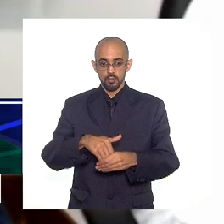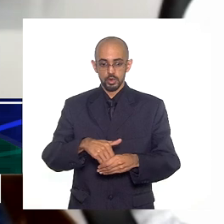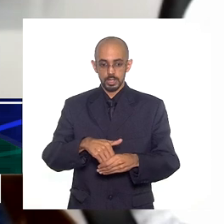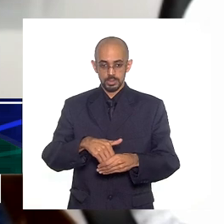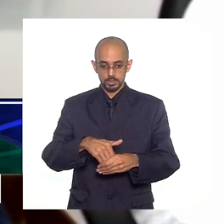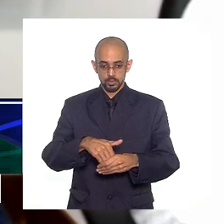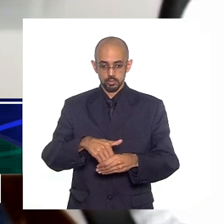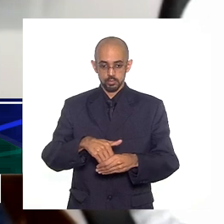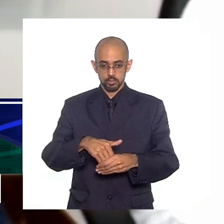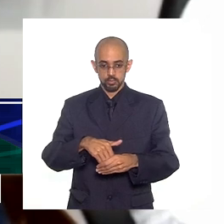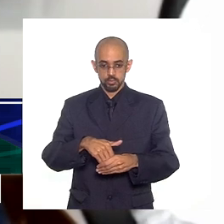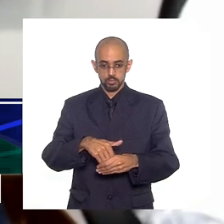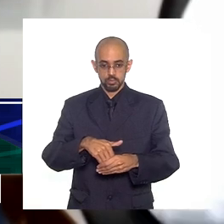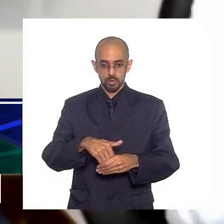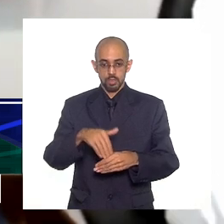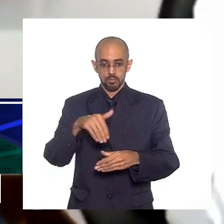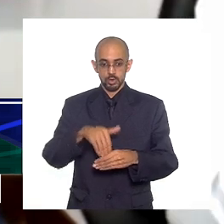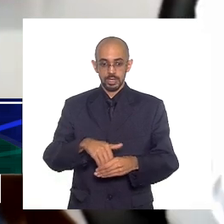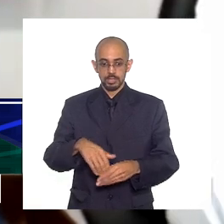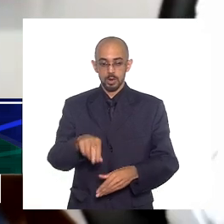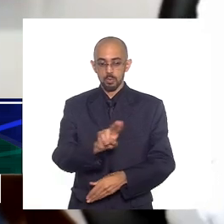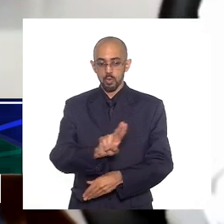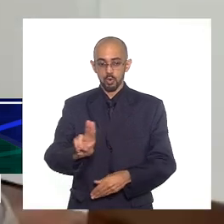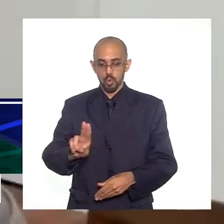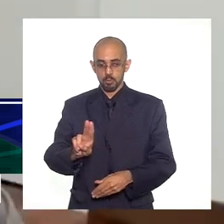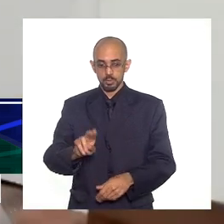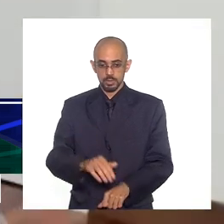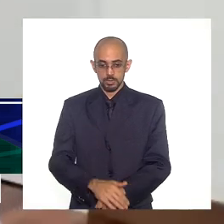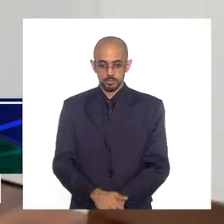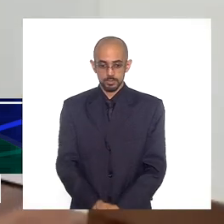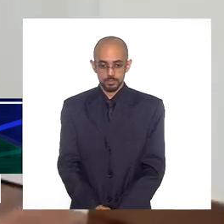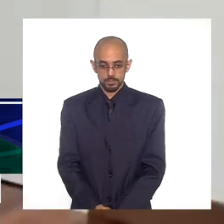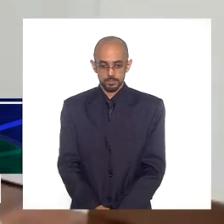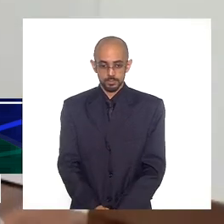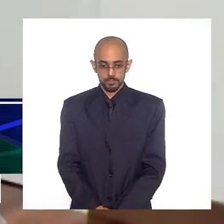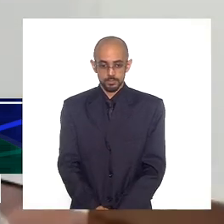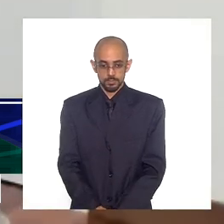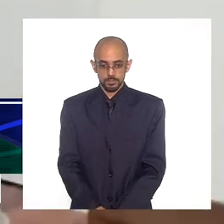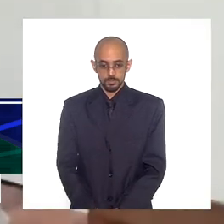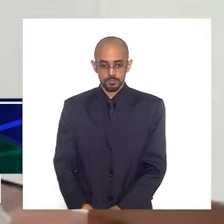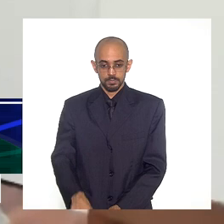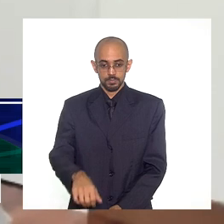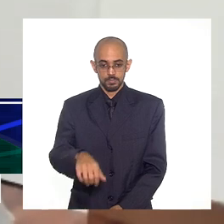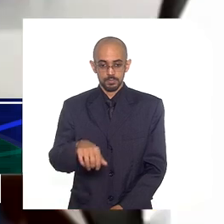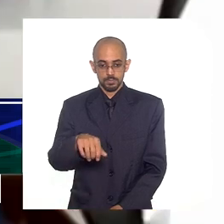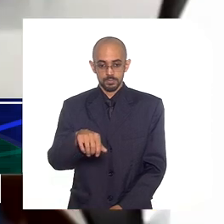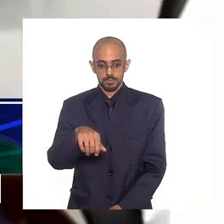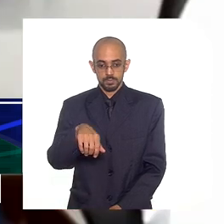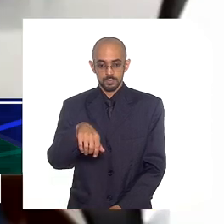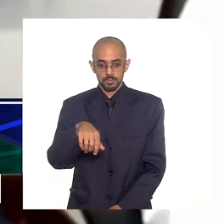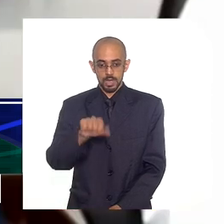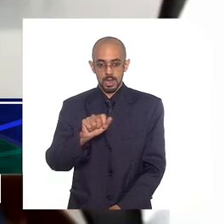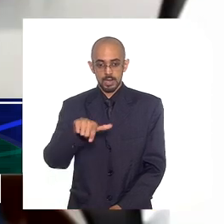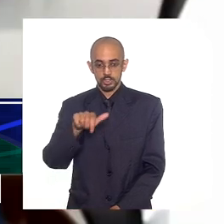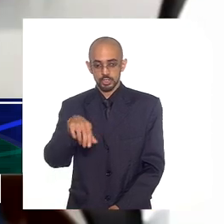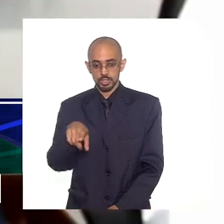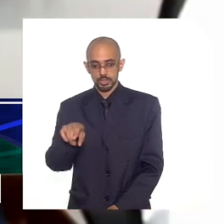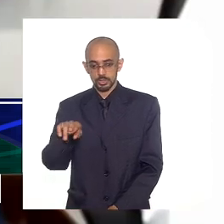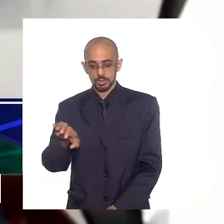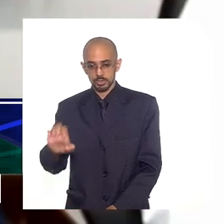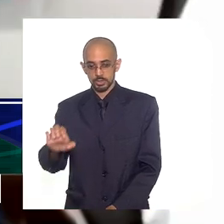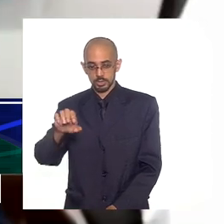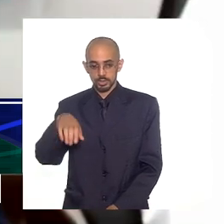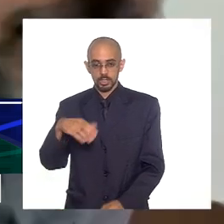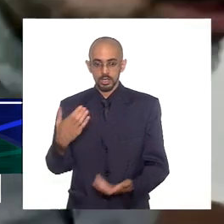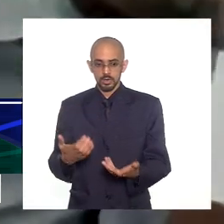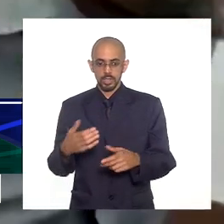ser votação nominal, tá? Presidente. Sim, Alexandre, quer discutir? Eu queria discutir, é que eu estava no